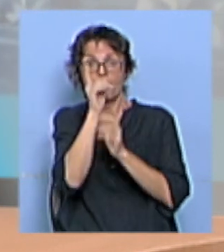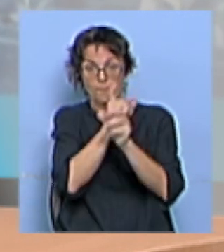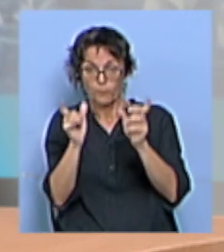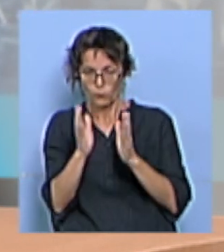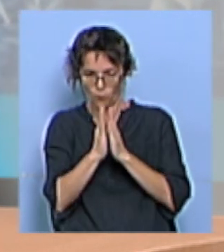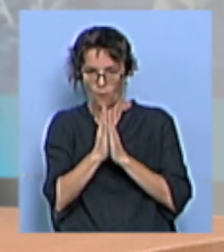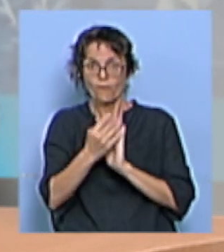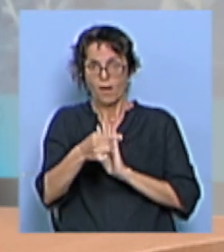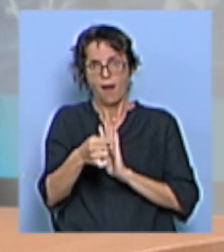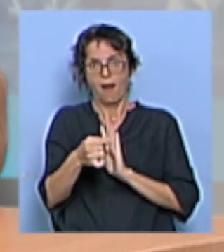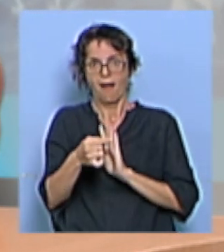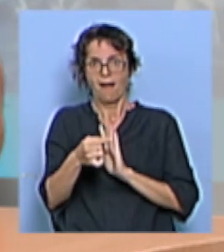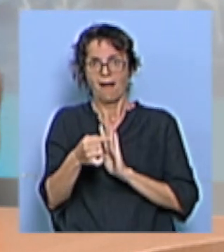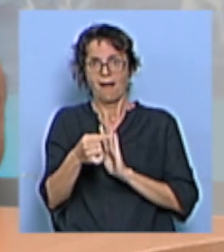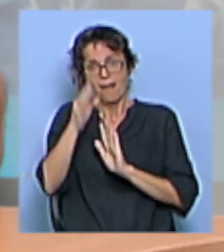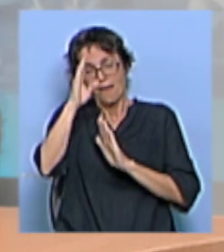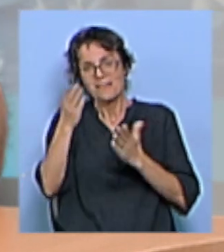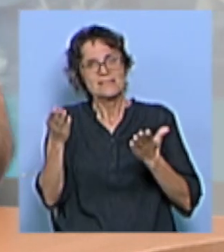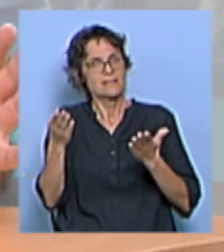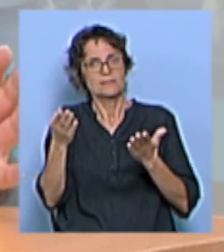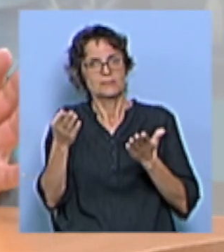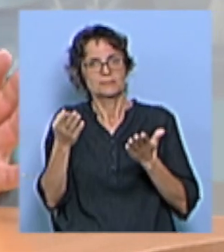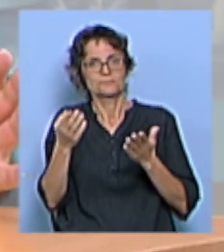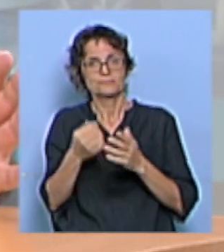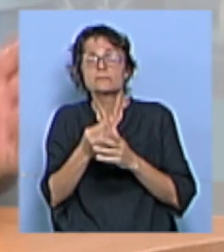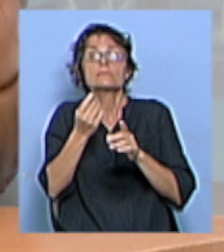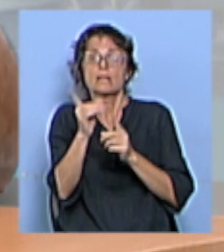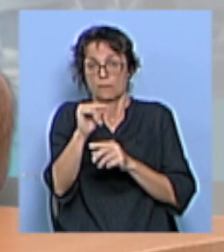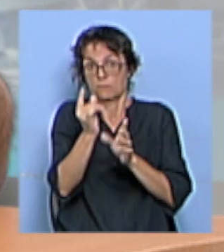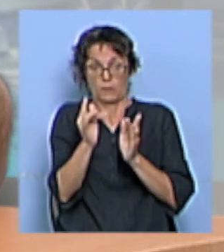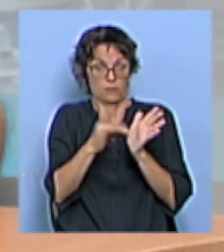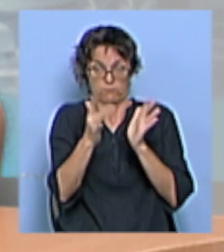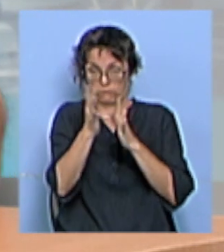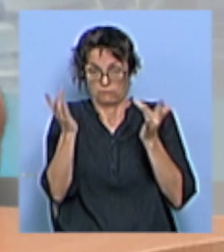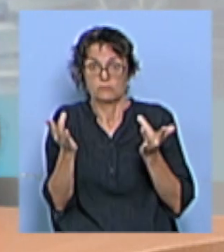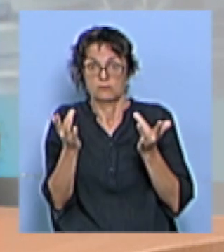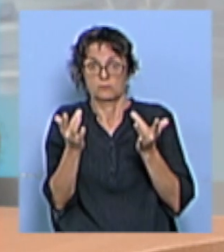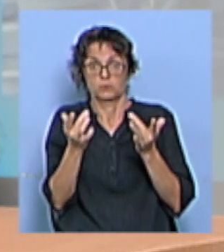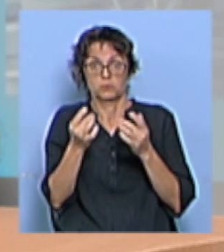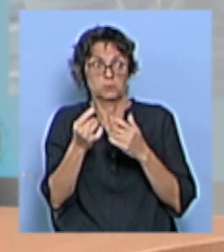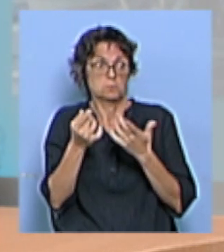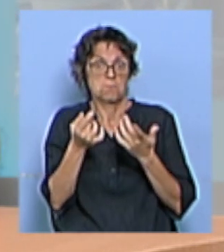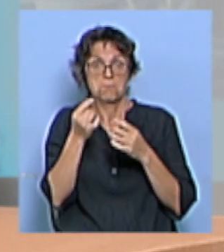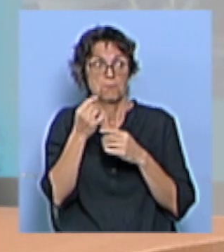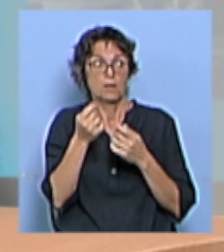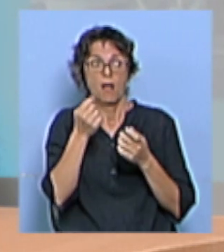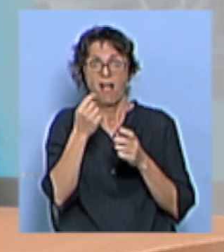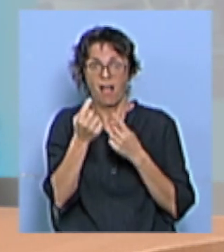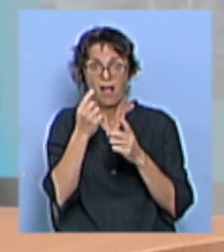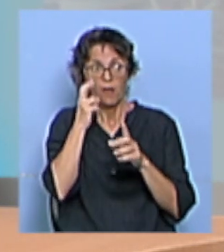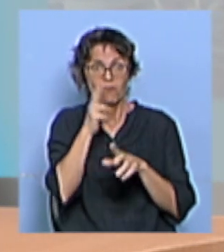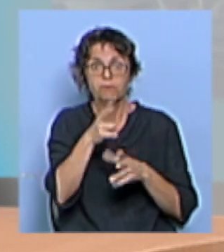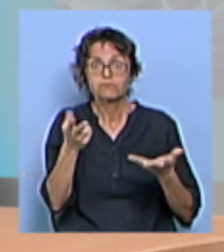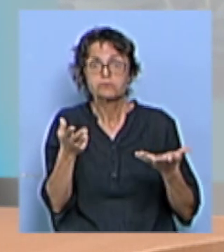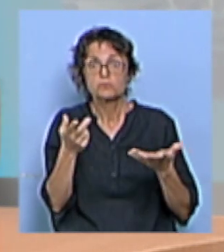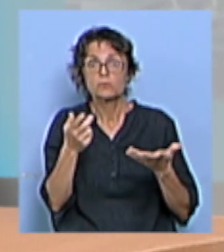até porque Jesus disse, a Deus nunca ninguém o viu. De qualquer maneira, nós, ao olhar para Jesus, podemos ver a Deus. Não